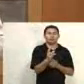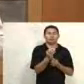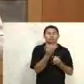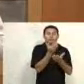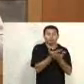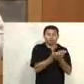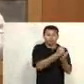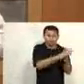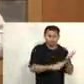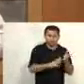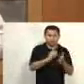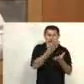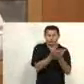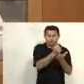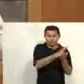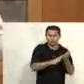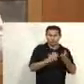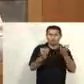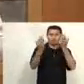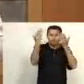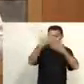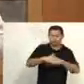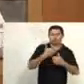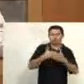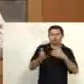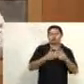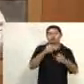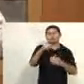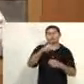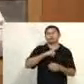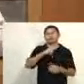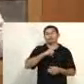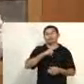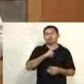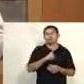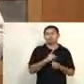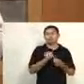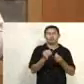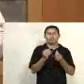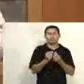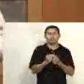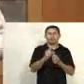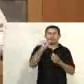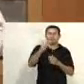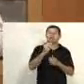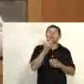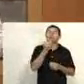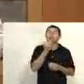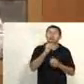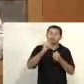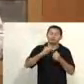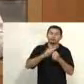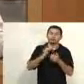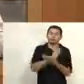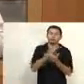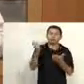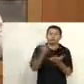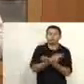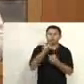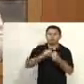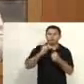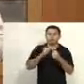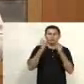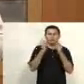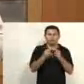aula atividade, de uma avaliação qualquer, que vocês tenham a mínima chance de cometer qualquer erro fazendo